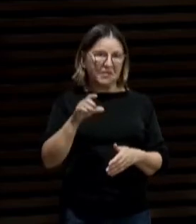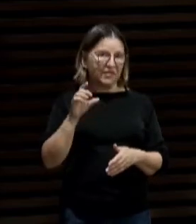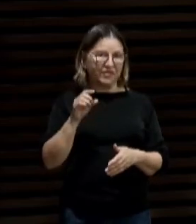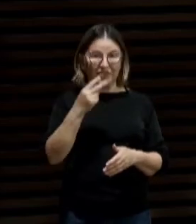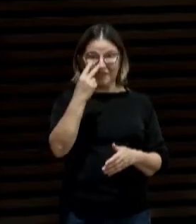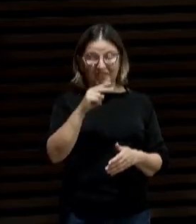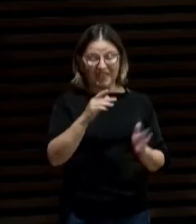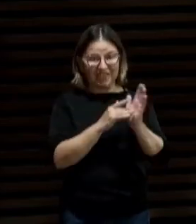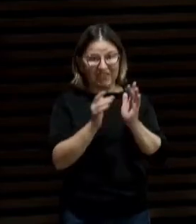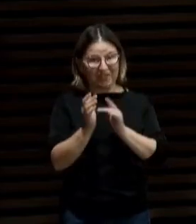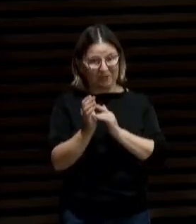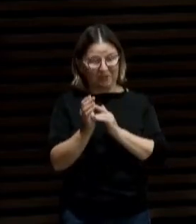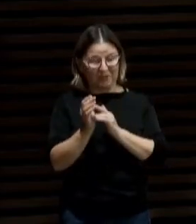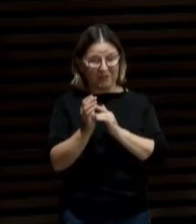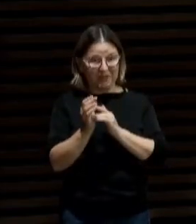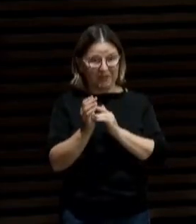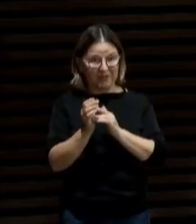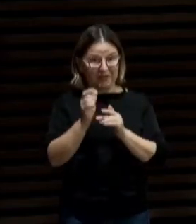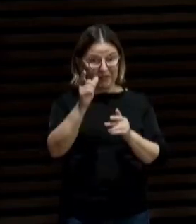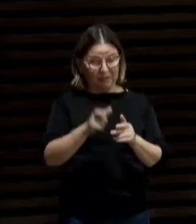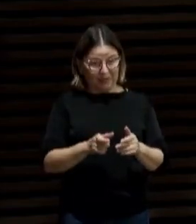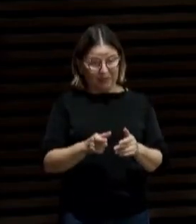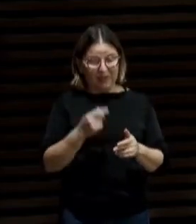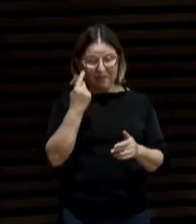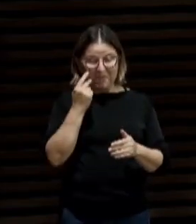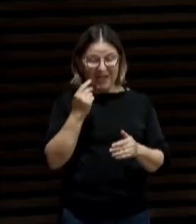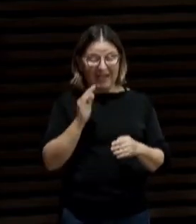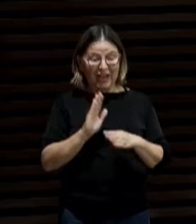que está aqui para ajudar a resolver os meus problemas nesta vida aqui.